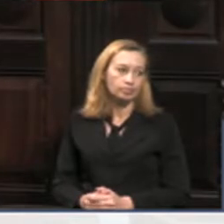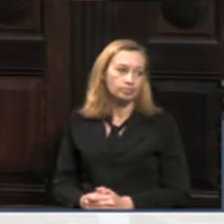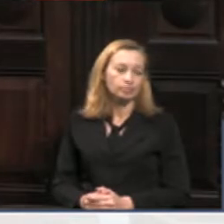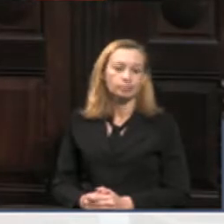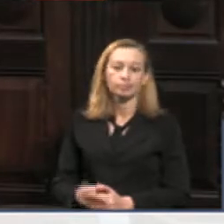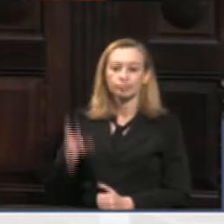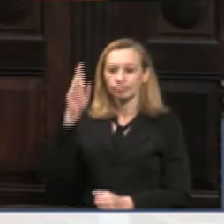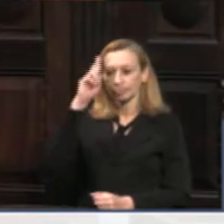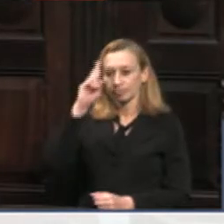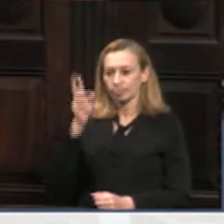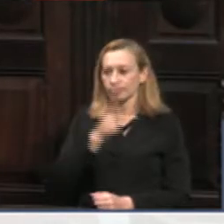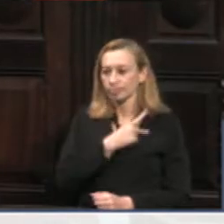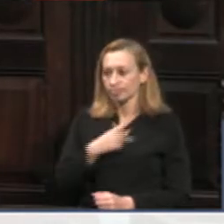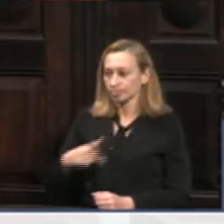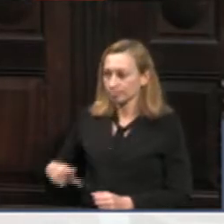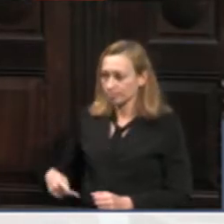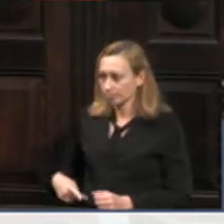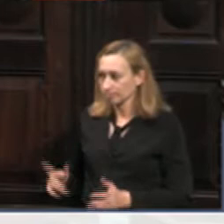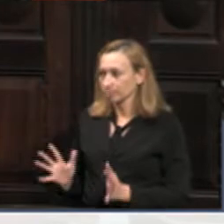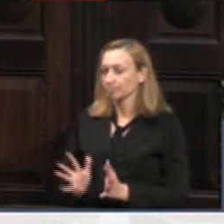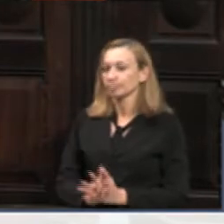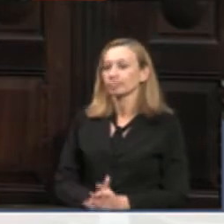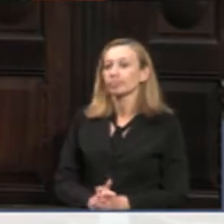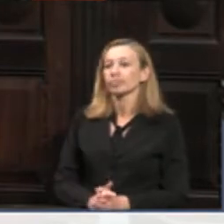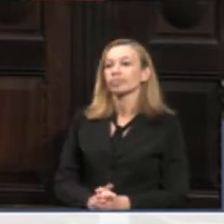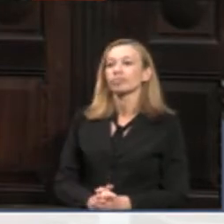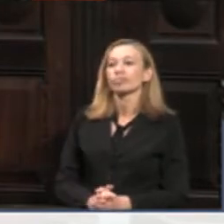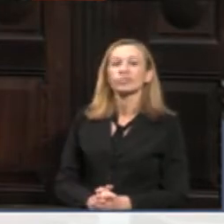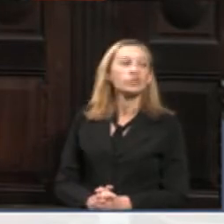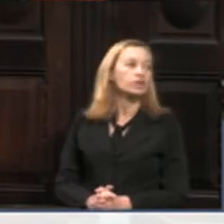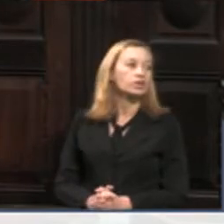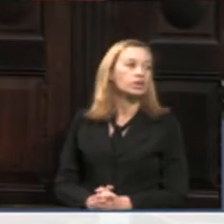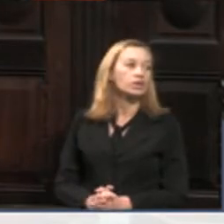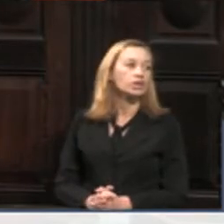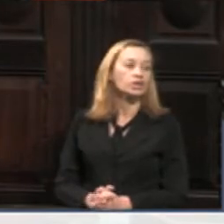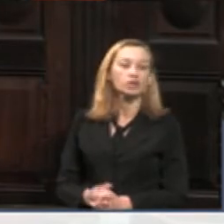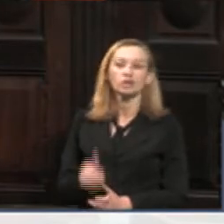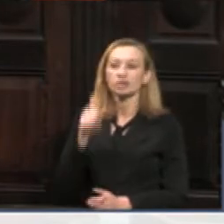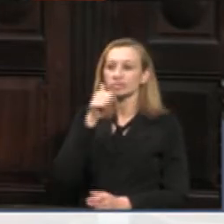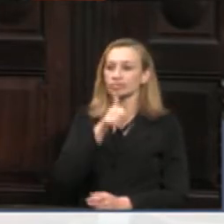Senhor presidente, senhoras e senhores deputados,